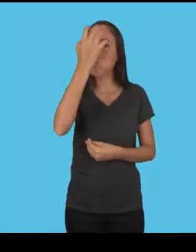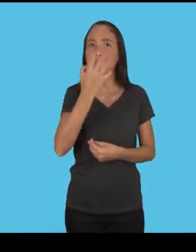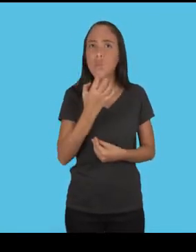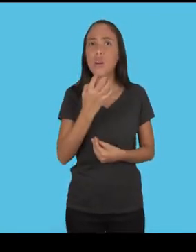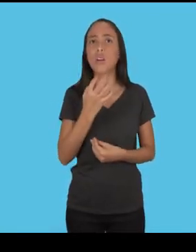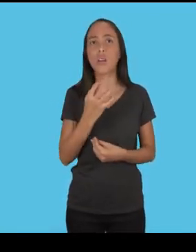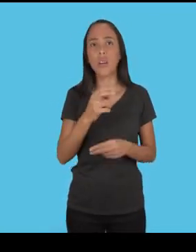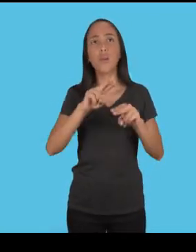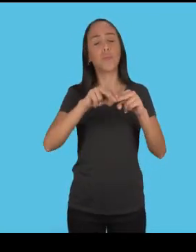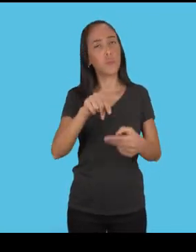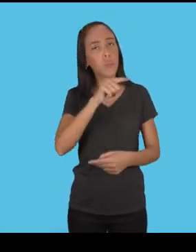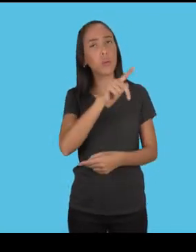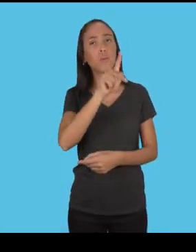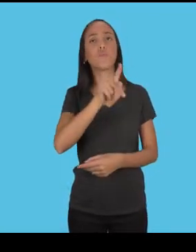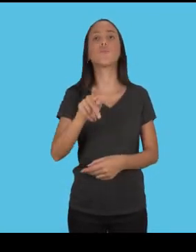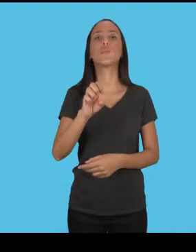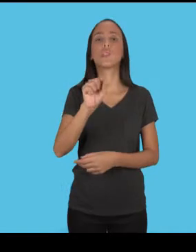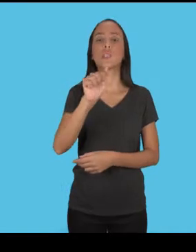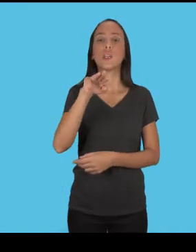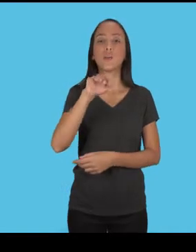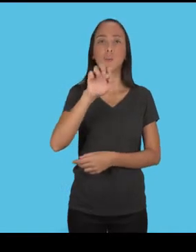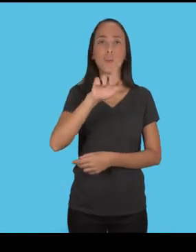do Samuel,